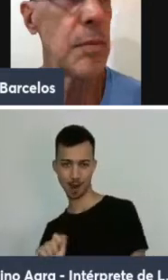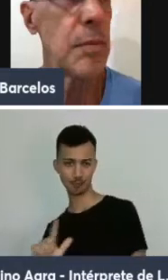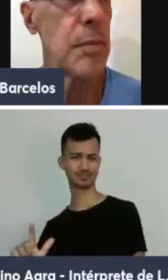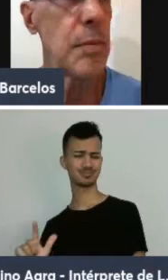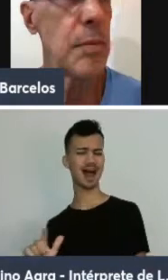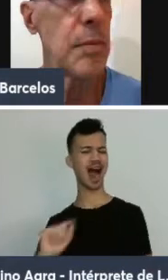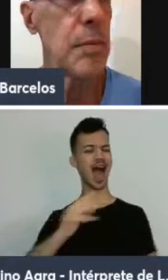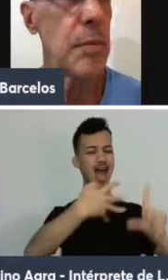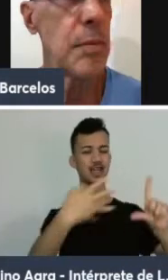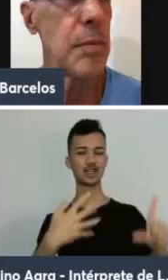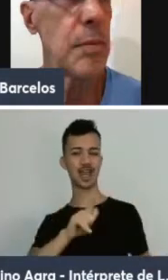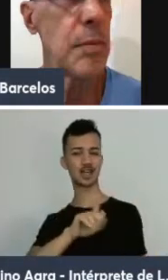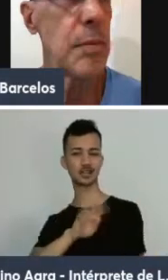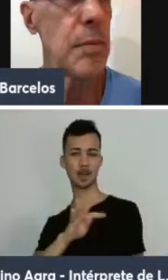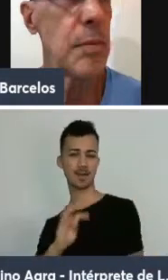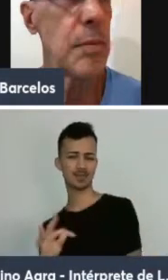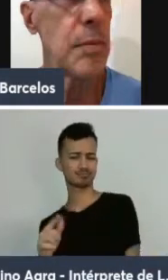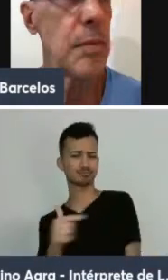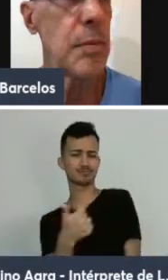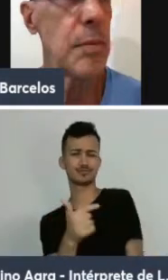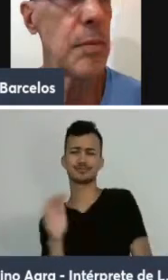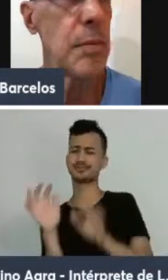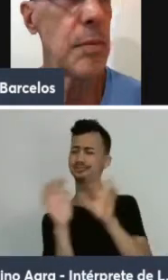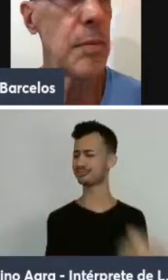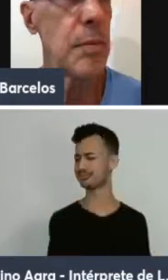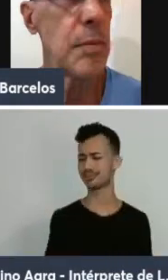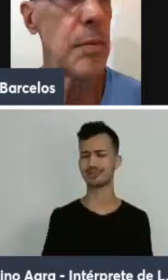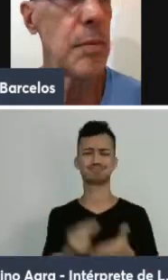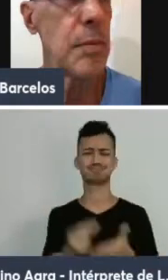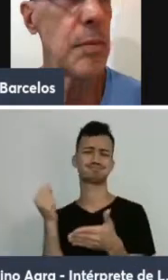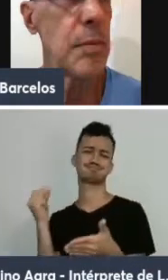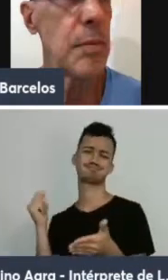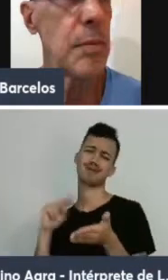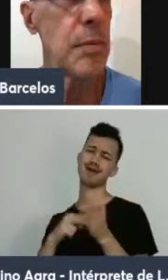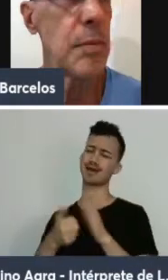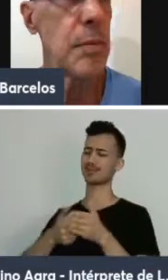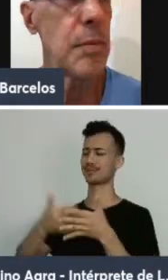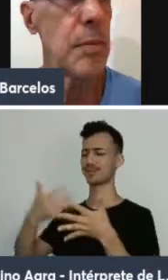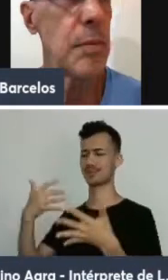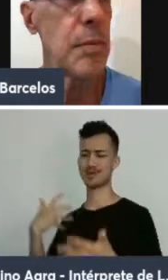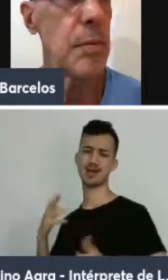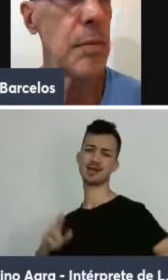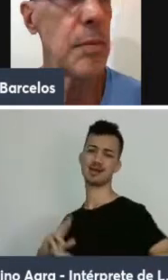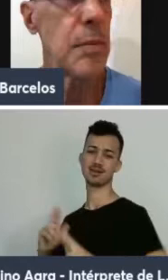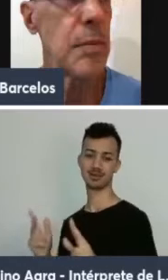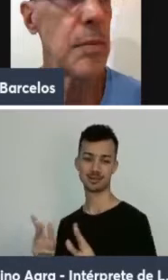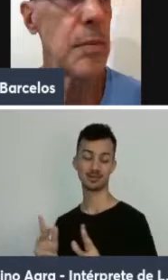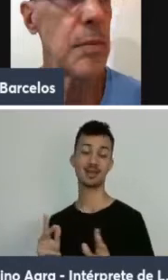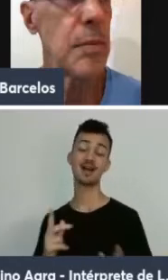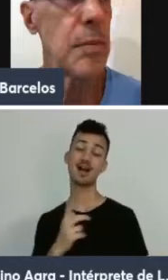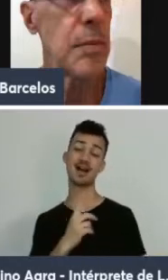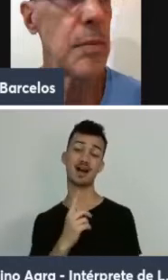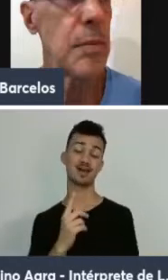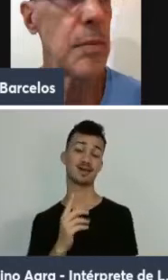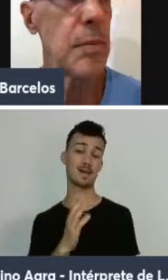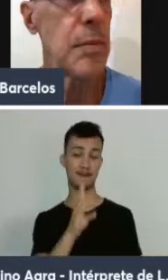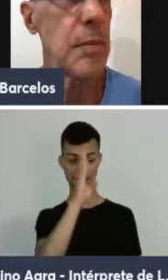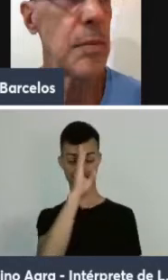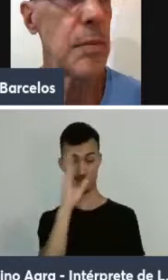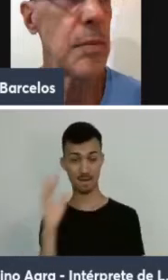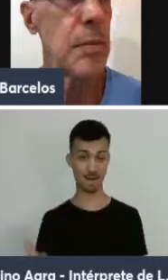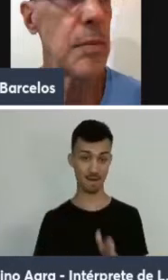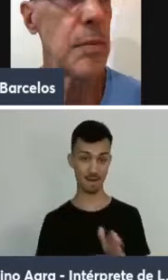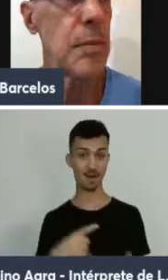Porque é uma questão de nomenclatura que eu estava começando a entender a questão primeiro, que é a questão